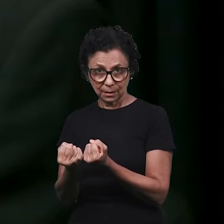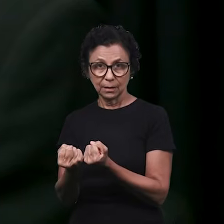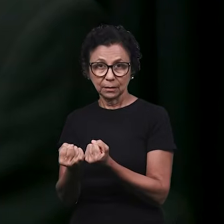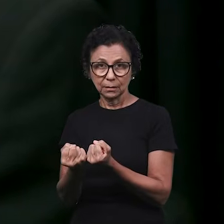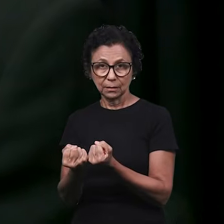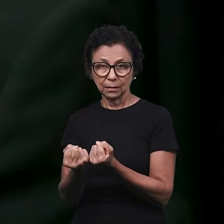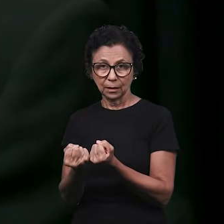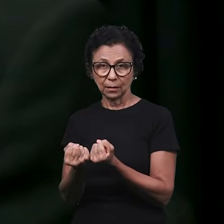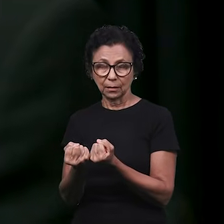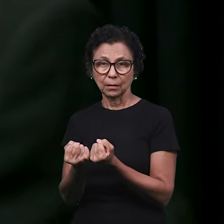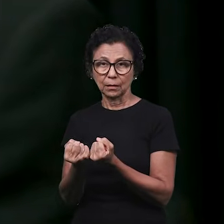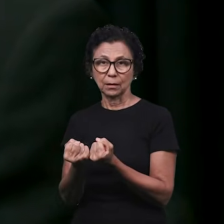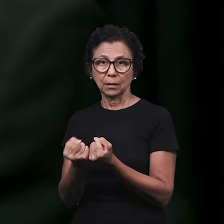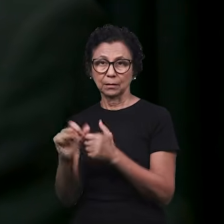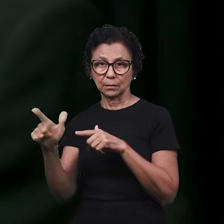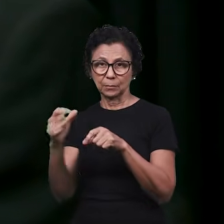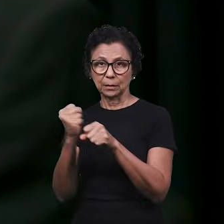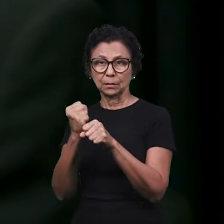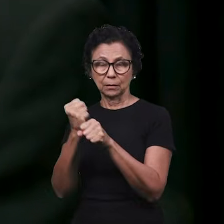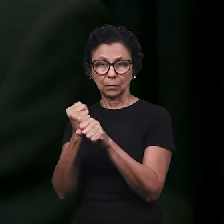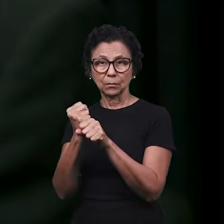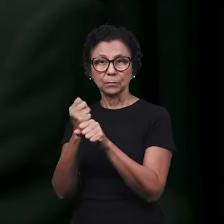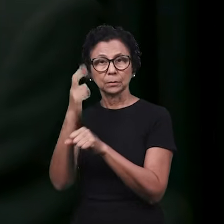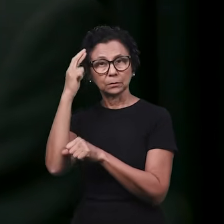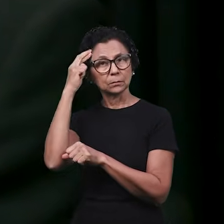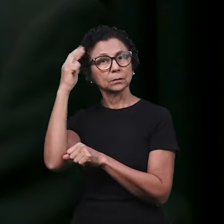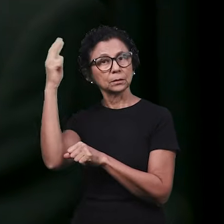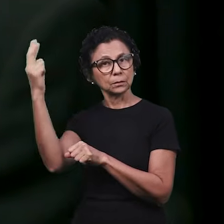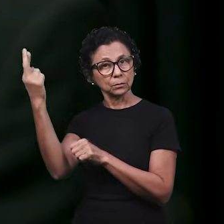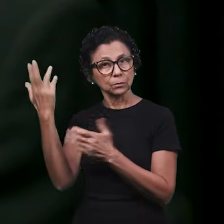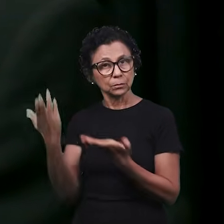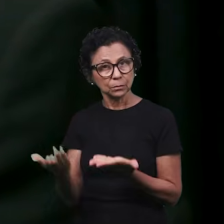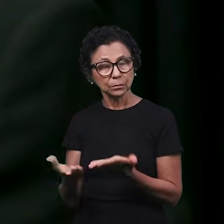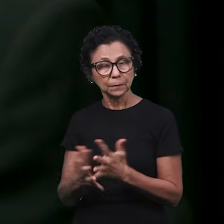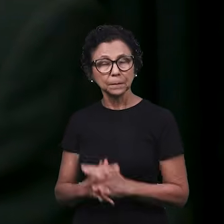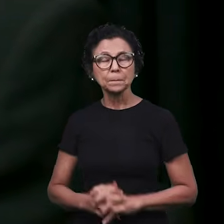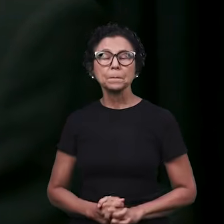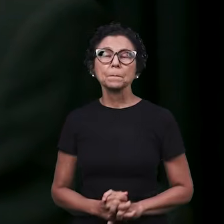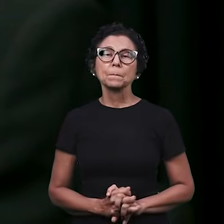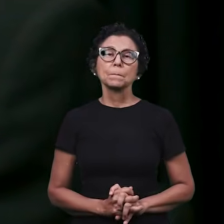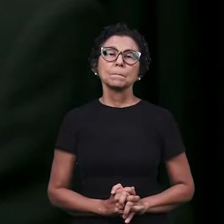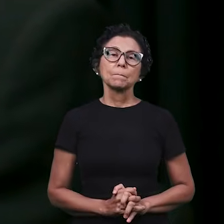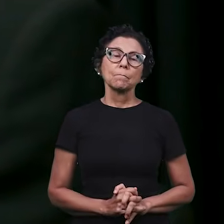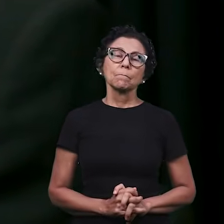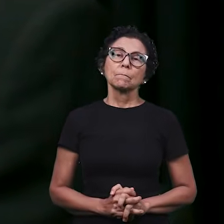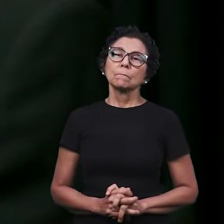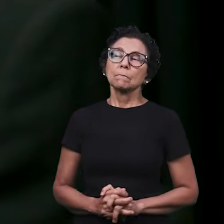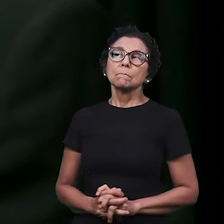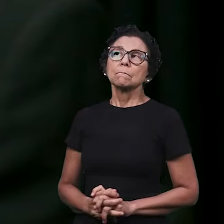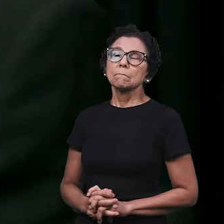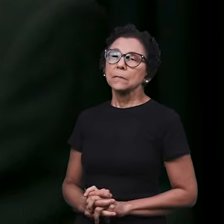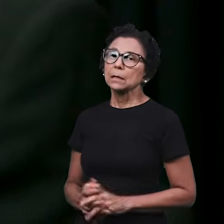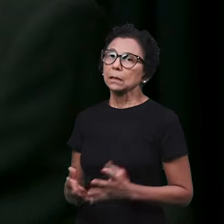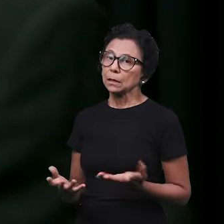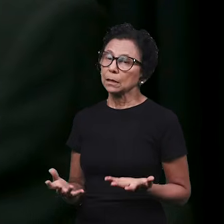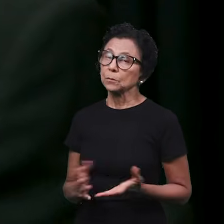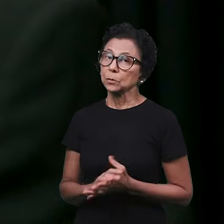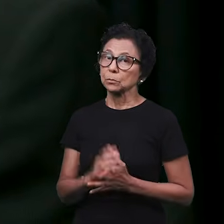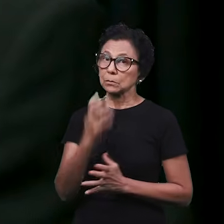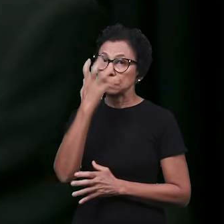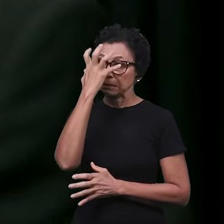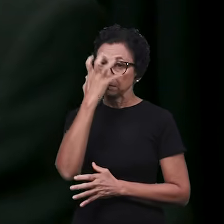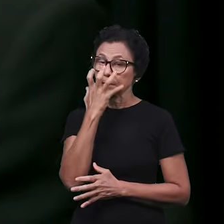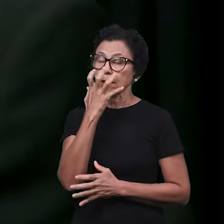a servi-lo, a realizar a obra dele, como o pastor Diniz falou, a obra de Deus é uma coisa